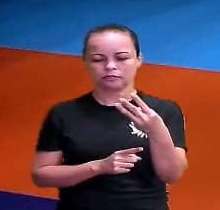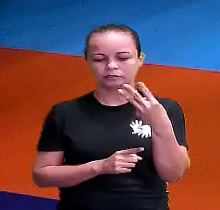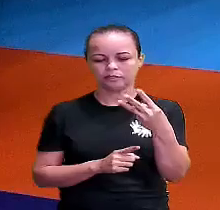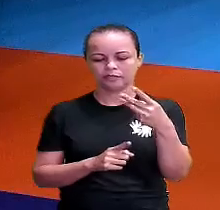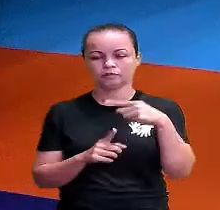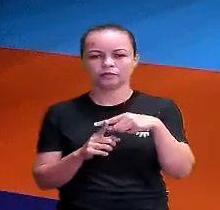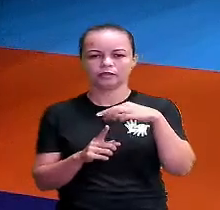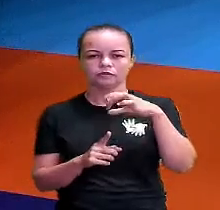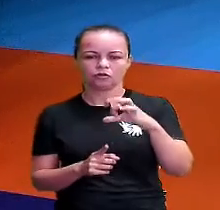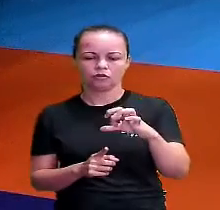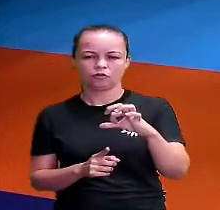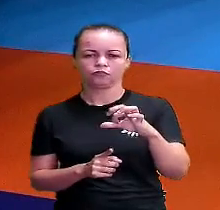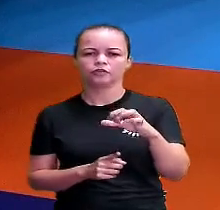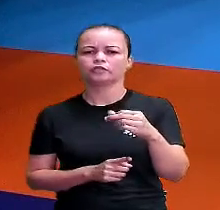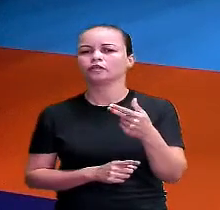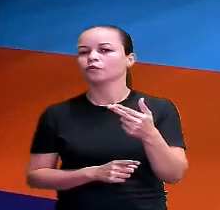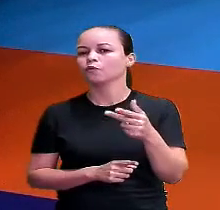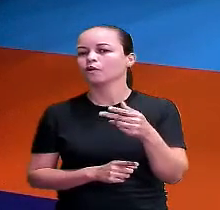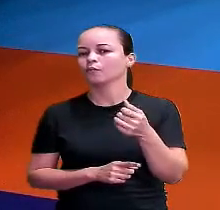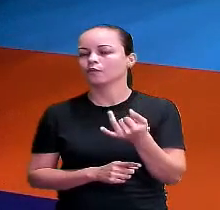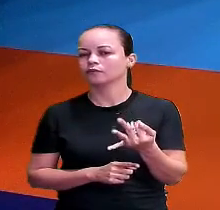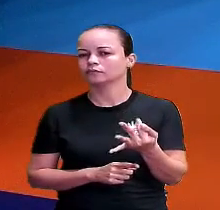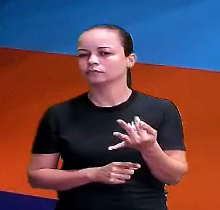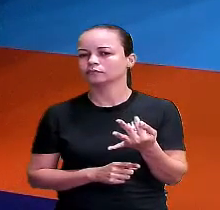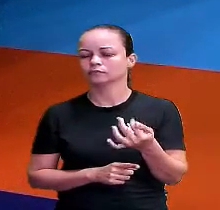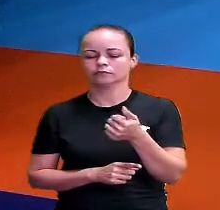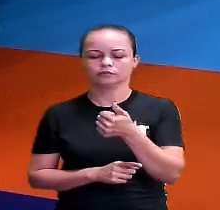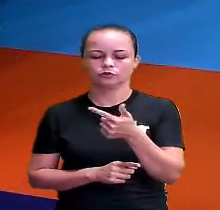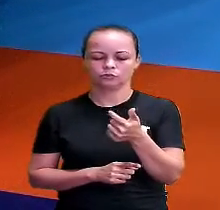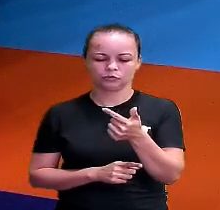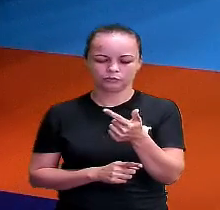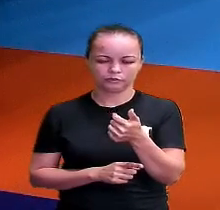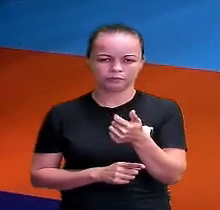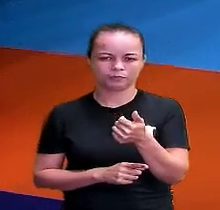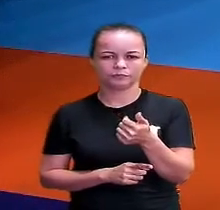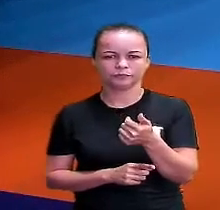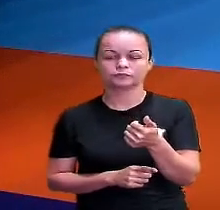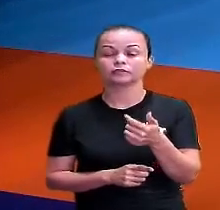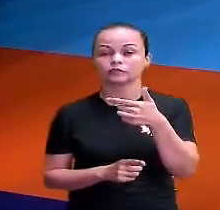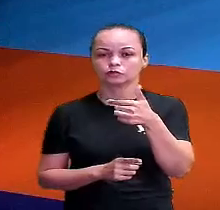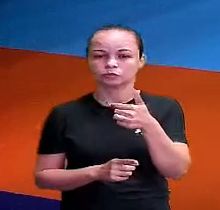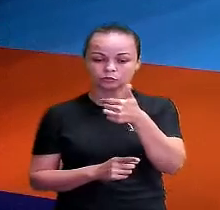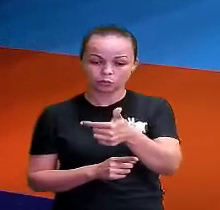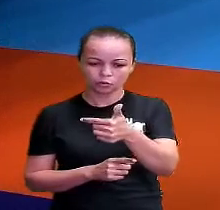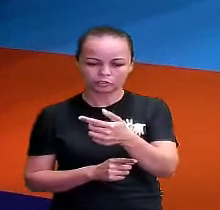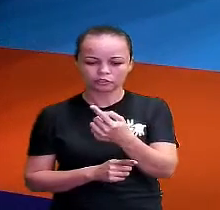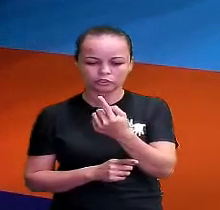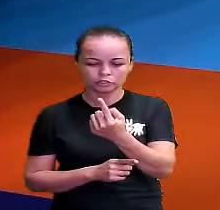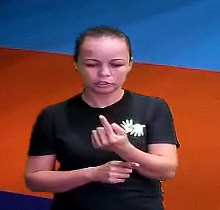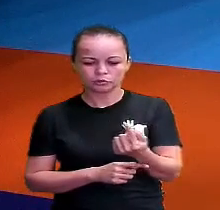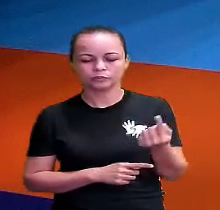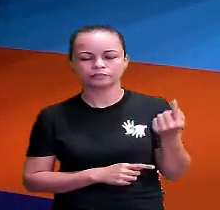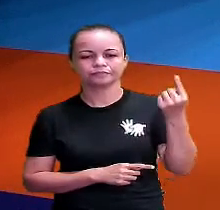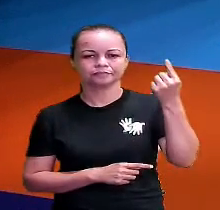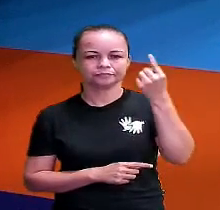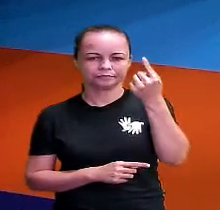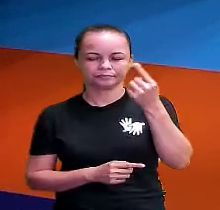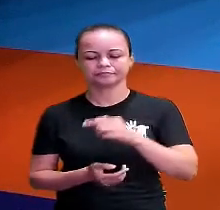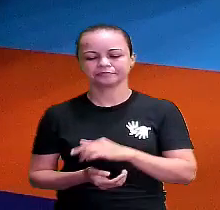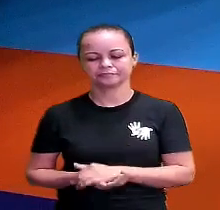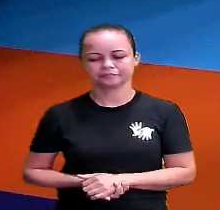mais 9 vai dar 12. Não vou botar o 12 todinho. Subo o 12, 1 para cá,